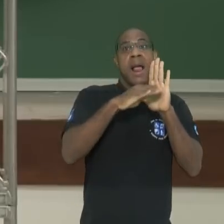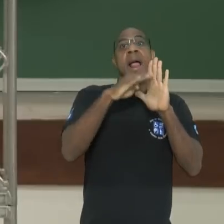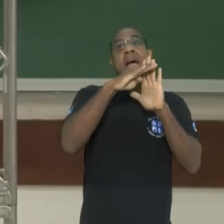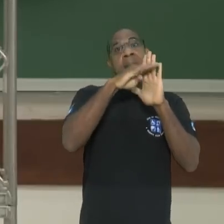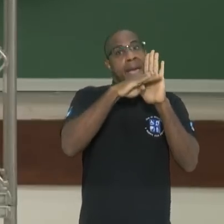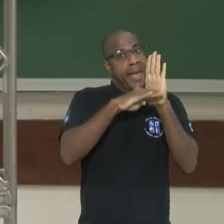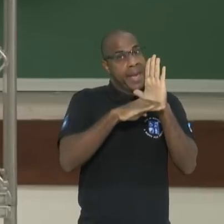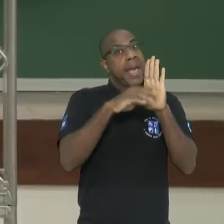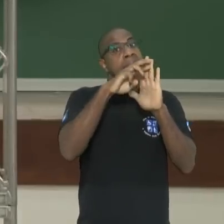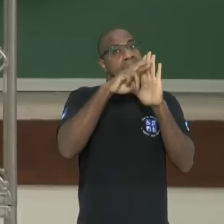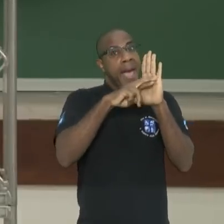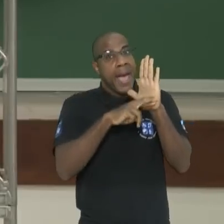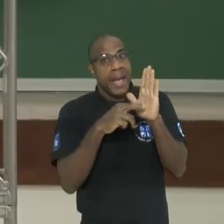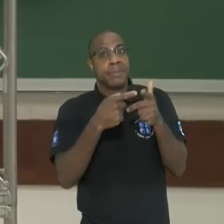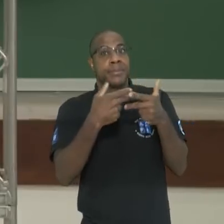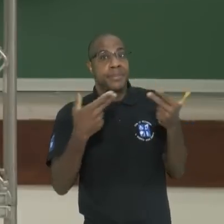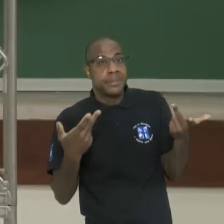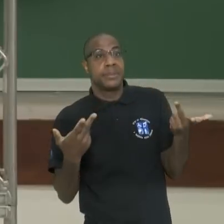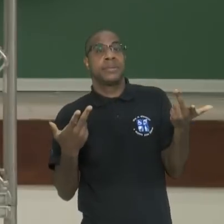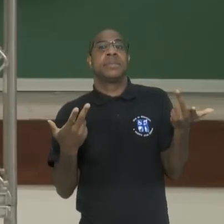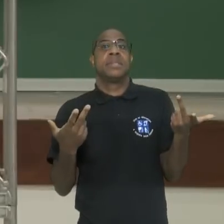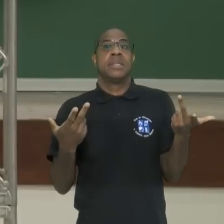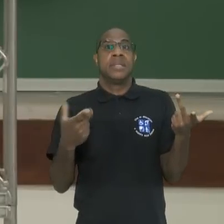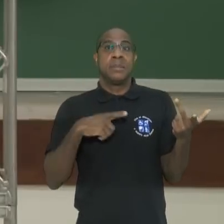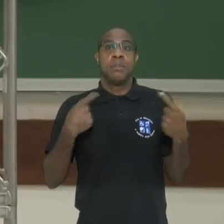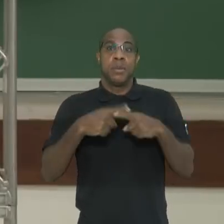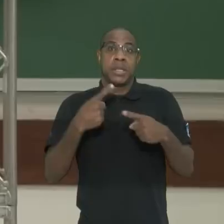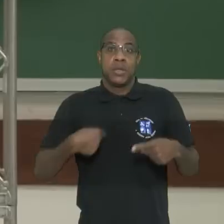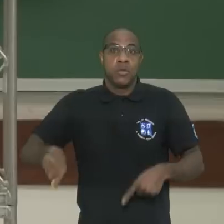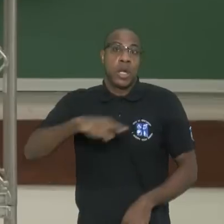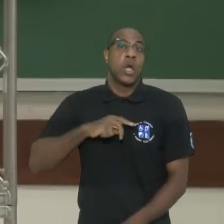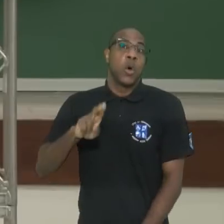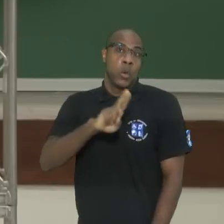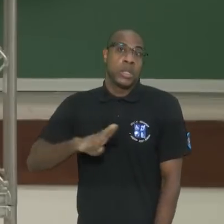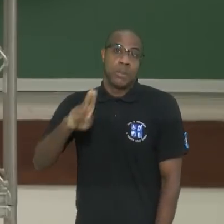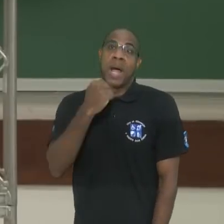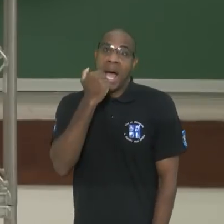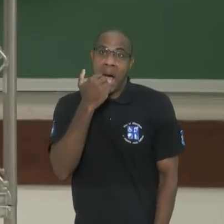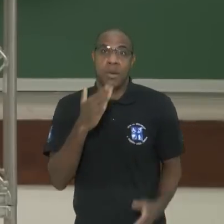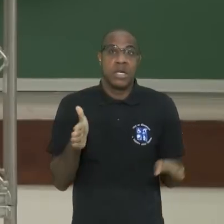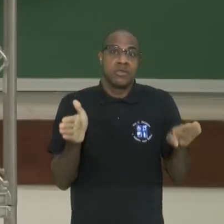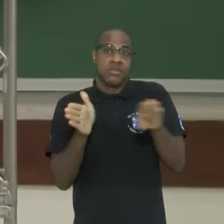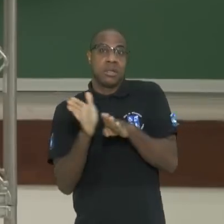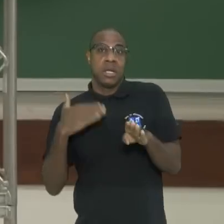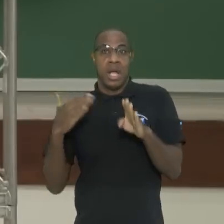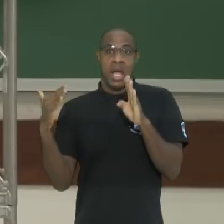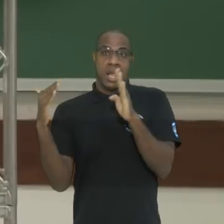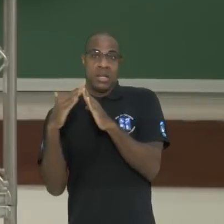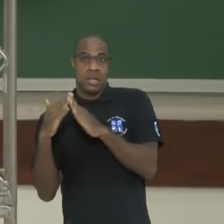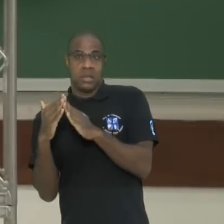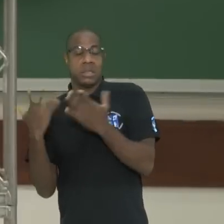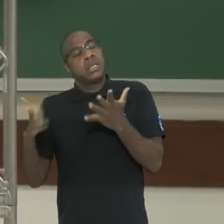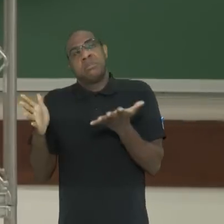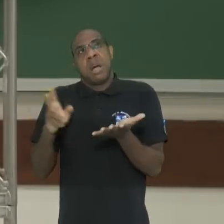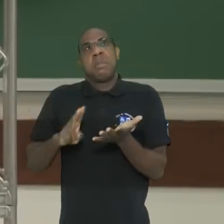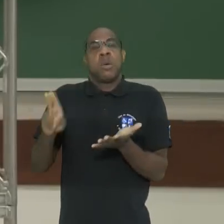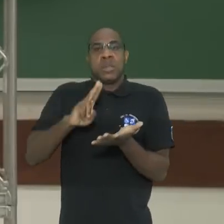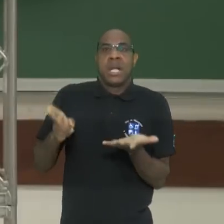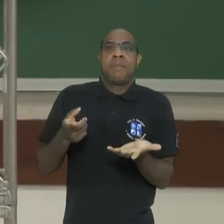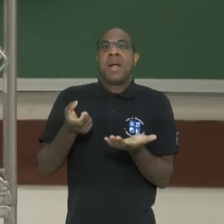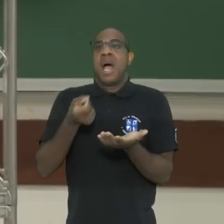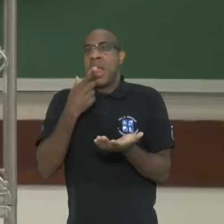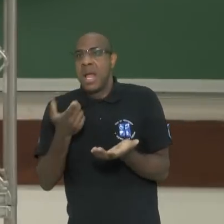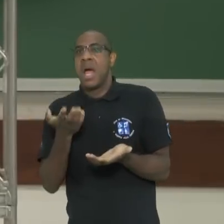que se utilizam da água para a água chegar na nossa casa, seja para produzir um alimento, um medicamento ou para executar